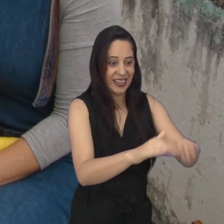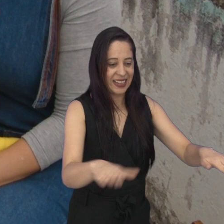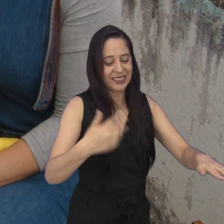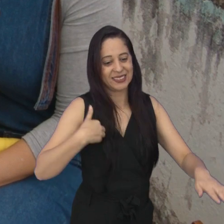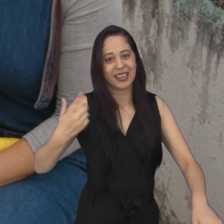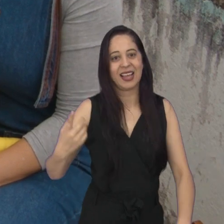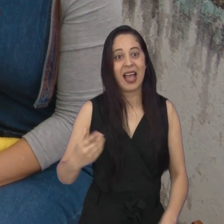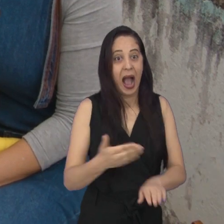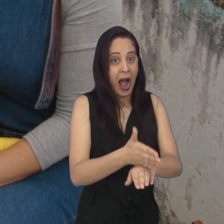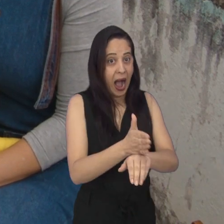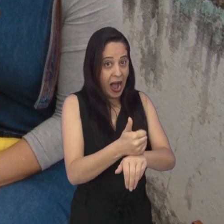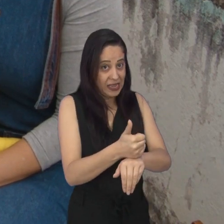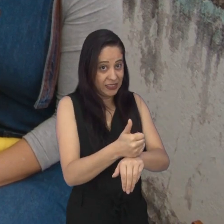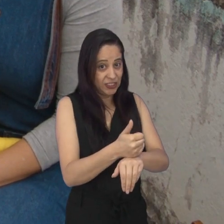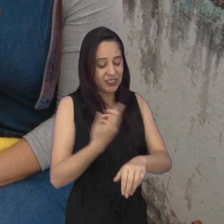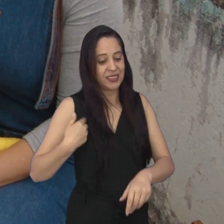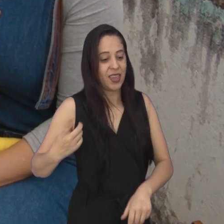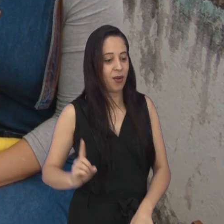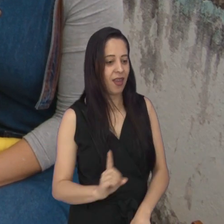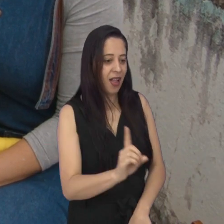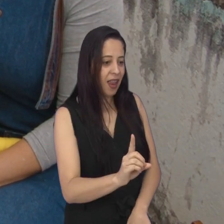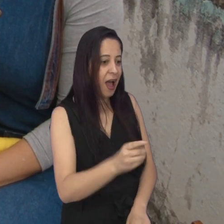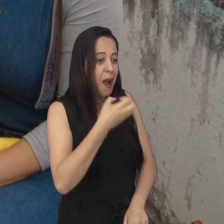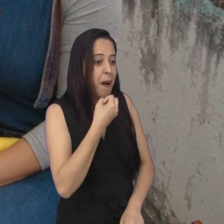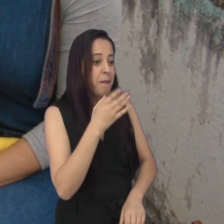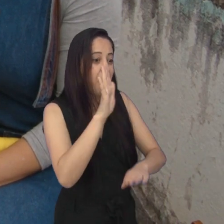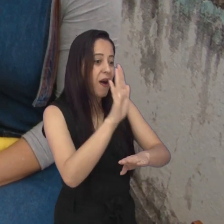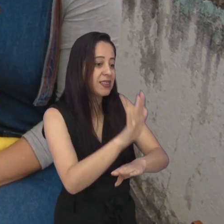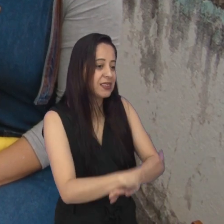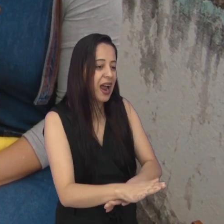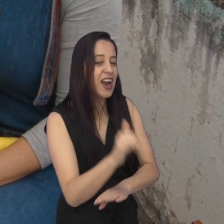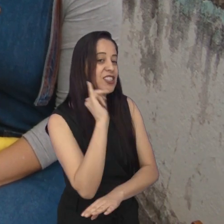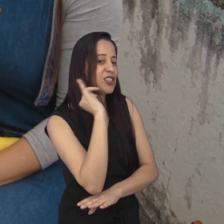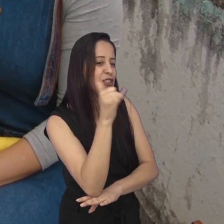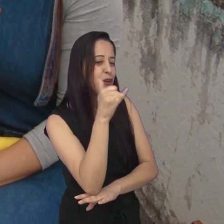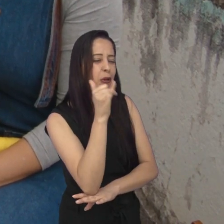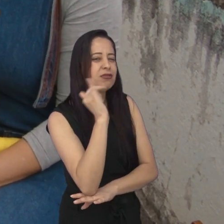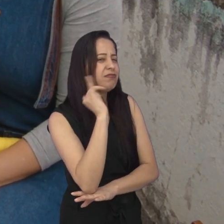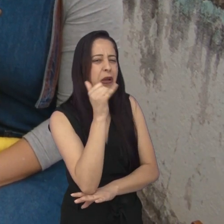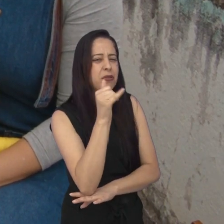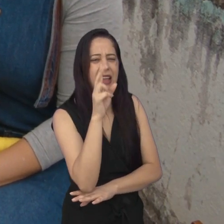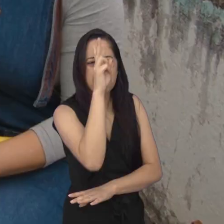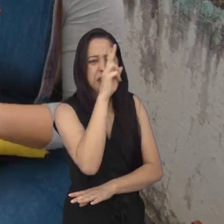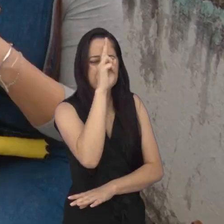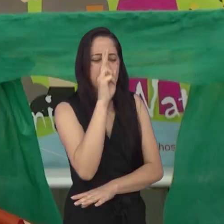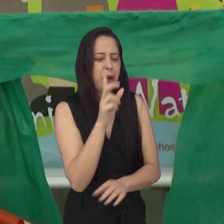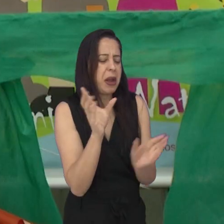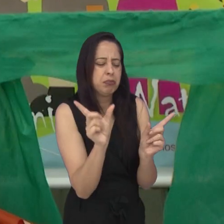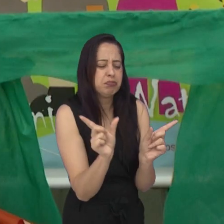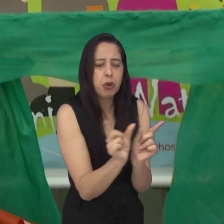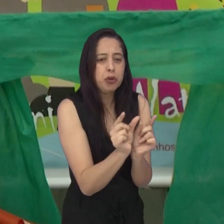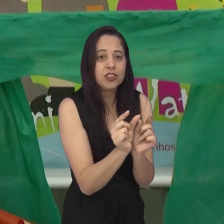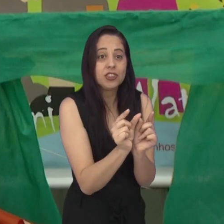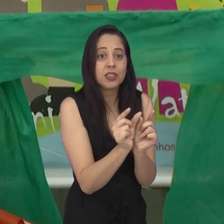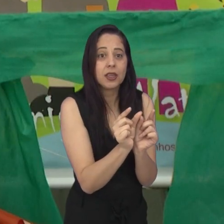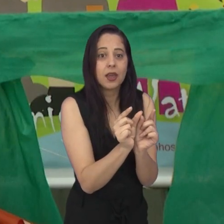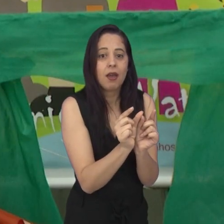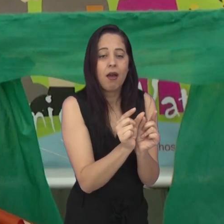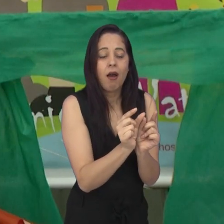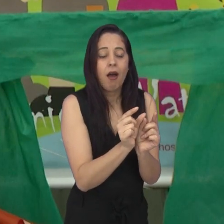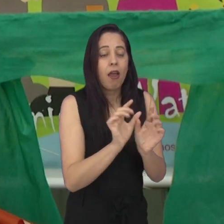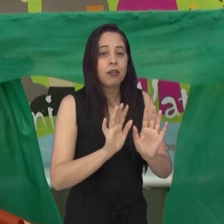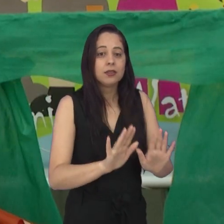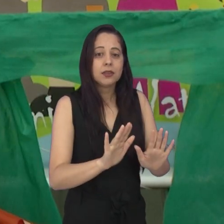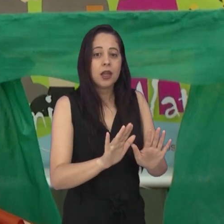todo dia, antes da aula, eu dava uma mensagem. Eu lia uma historinha, curtinha, era de 3 minutos. E eu